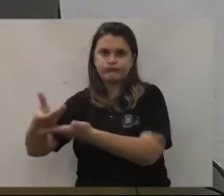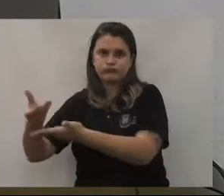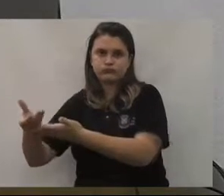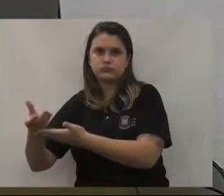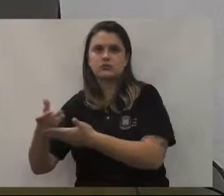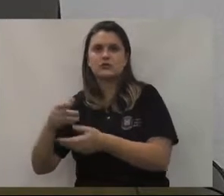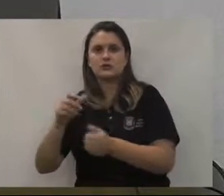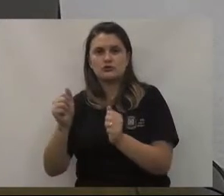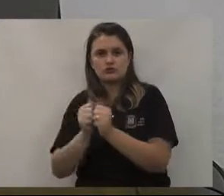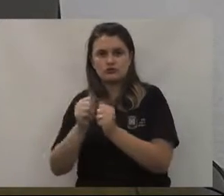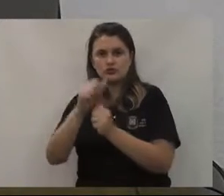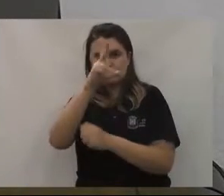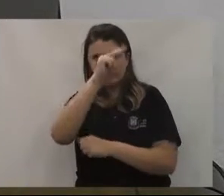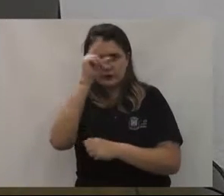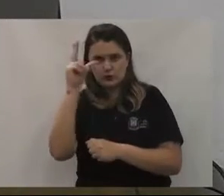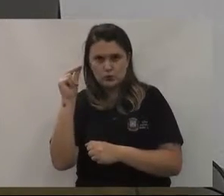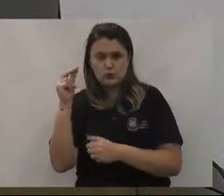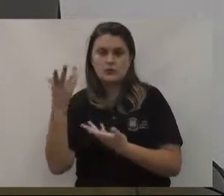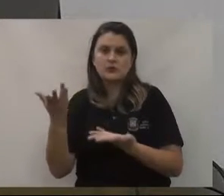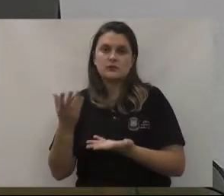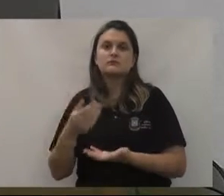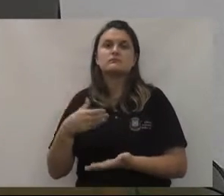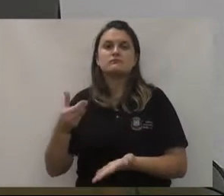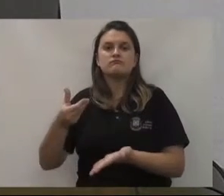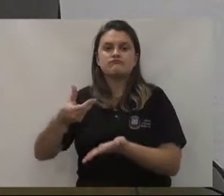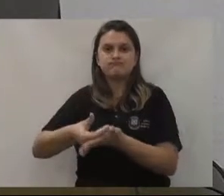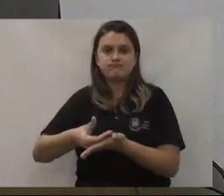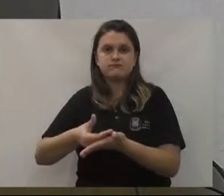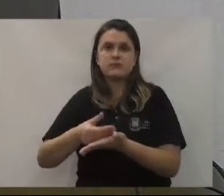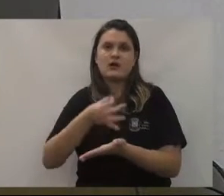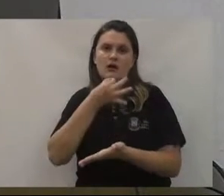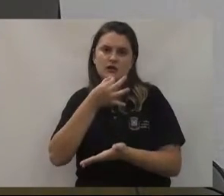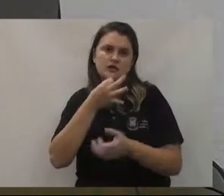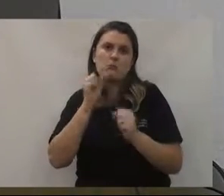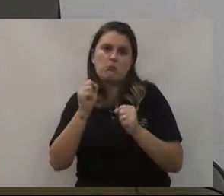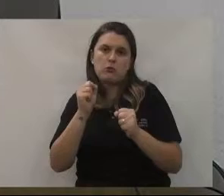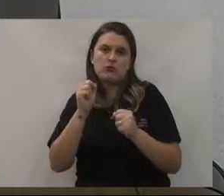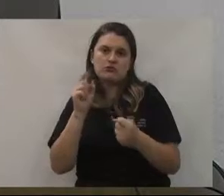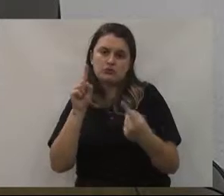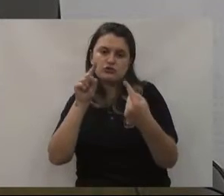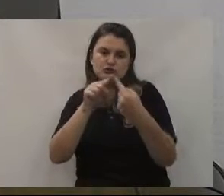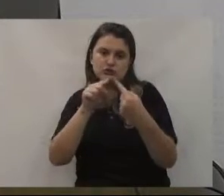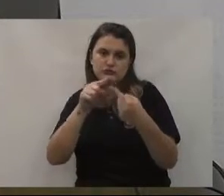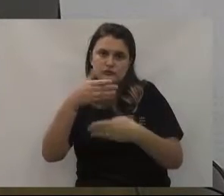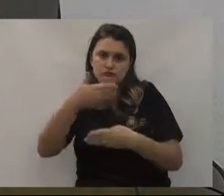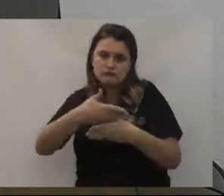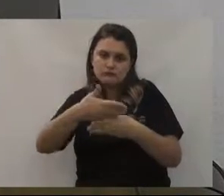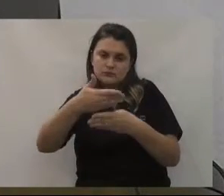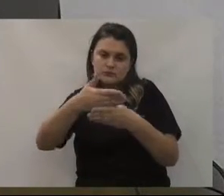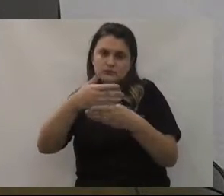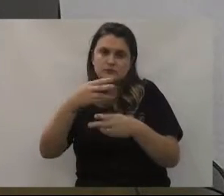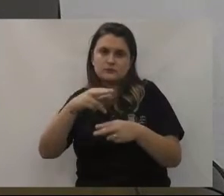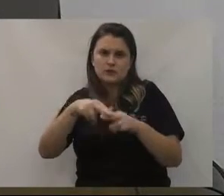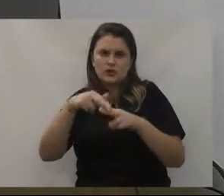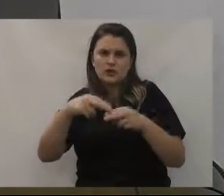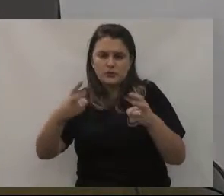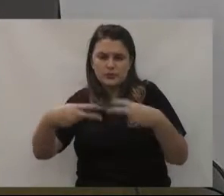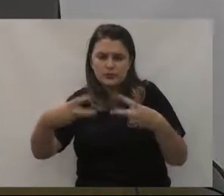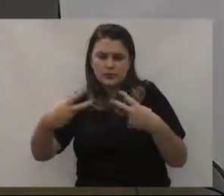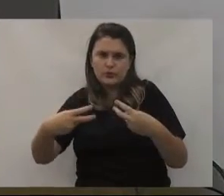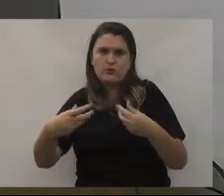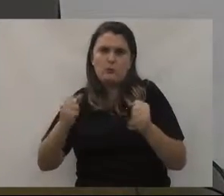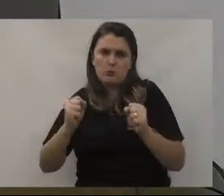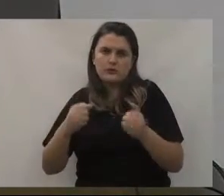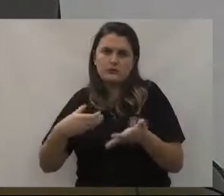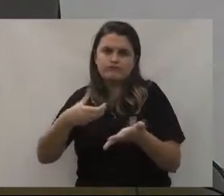para a prefeitura, que nós sabemos, e essa verba, eu acho que pode ser destinada para isso, a verba dos royalties da Copel,